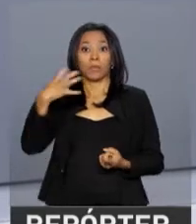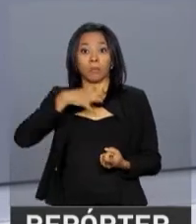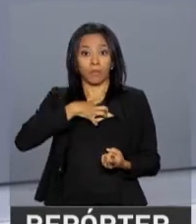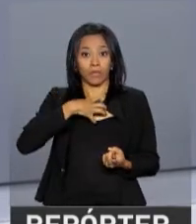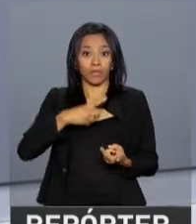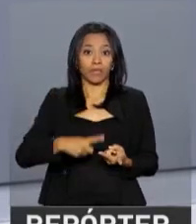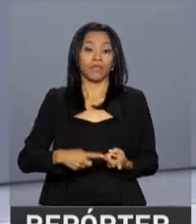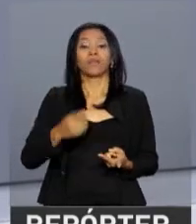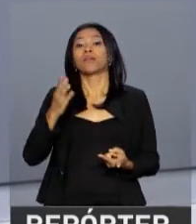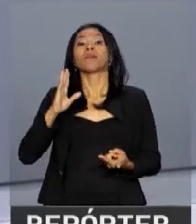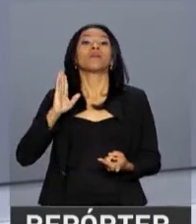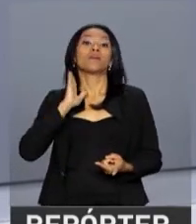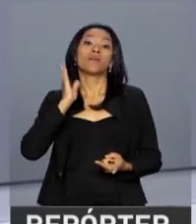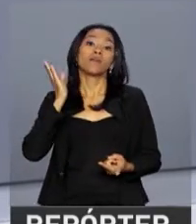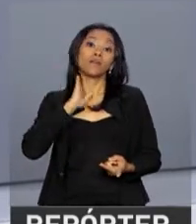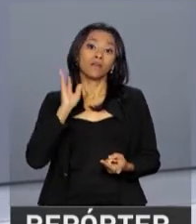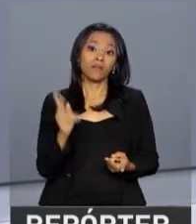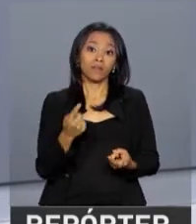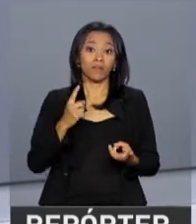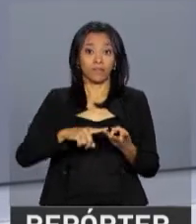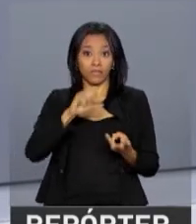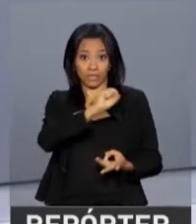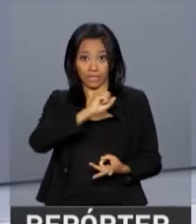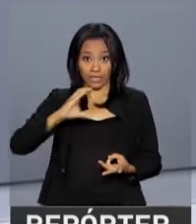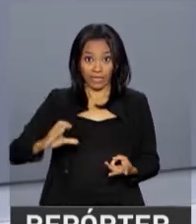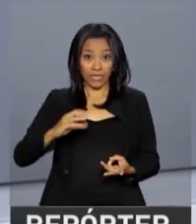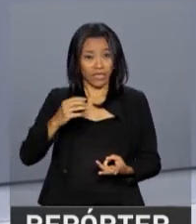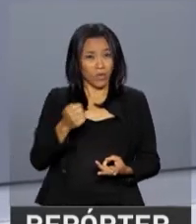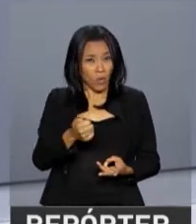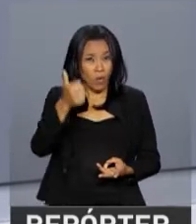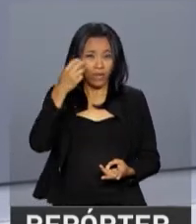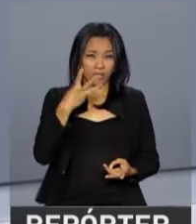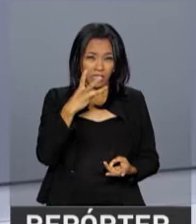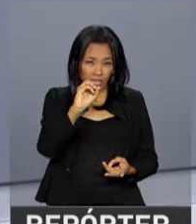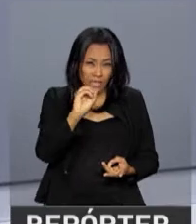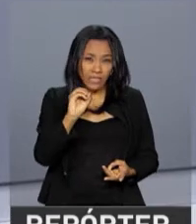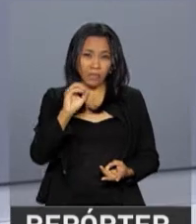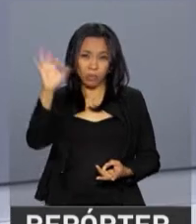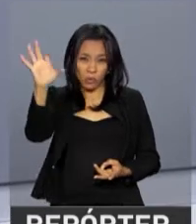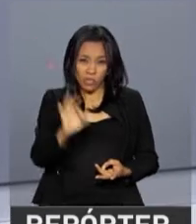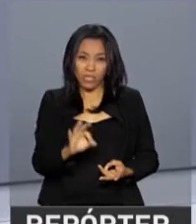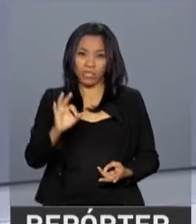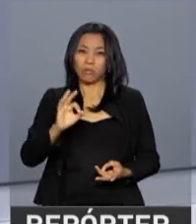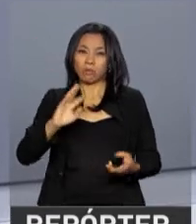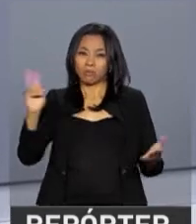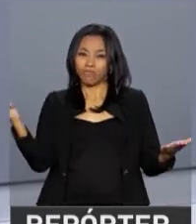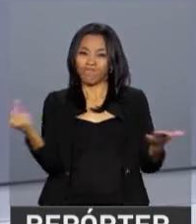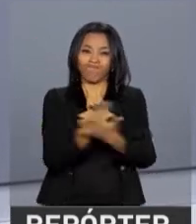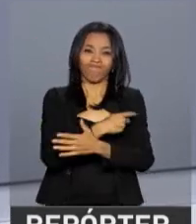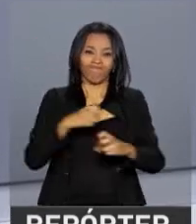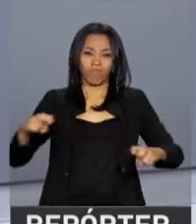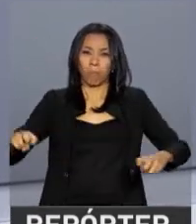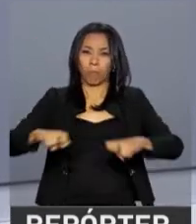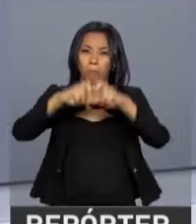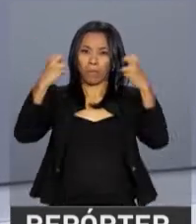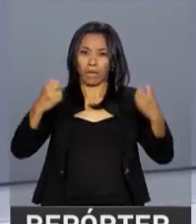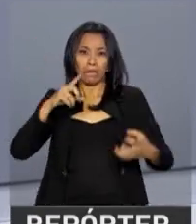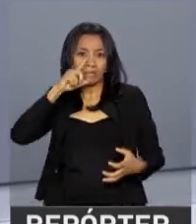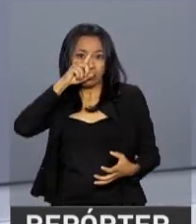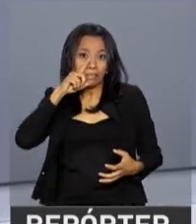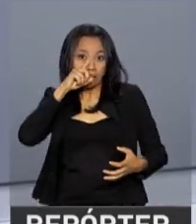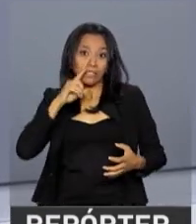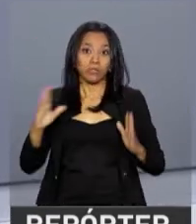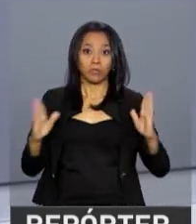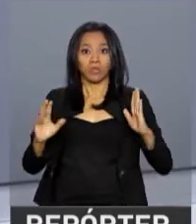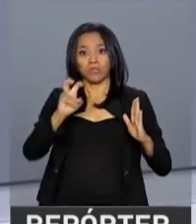catarina concentraram quase 30% dos acidentes graves no período de carnaval nos últimos cinco anos por isso o policiamento será